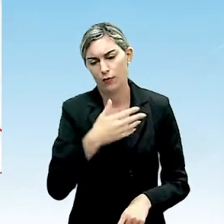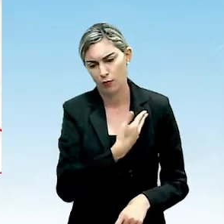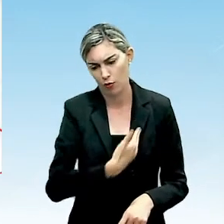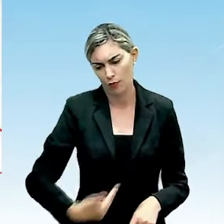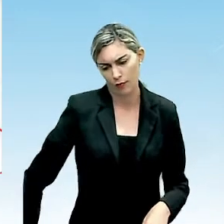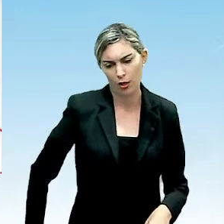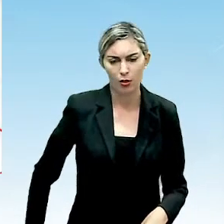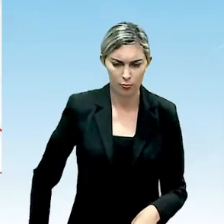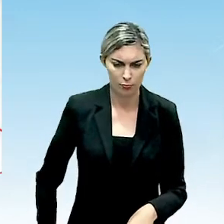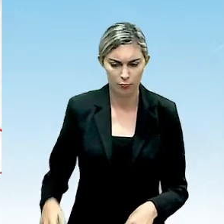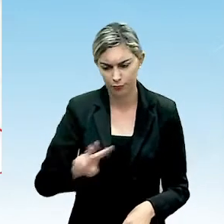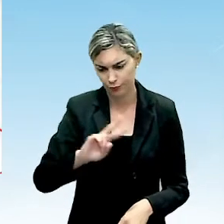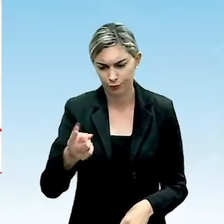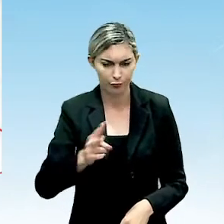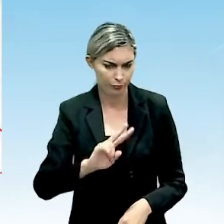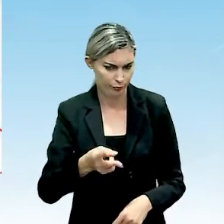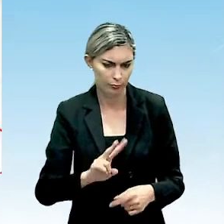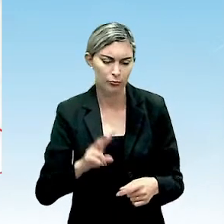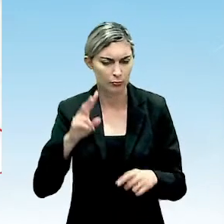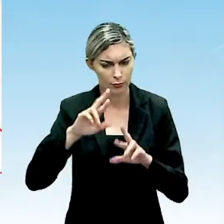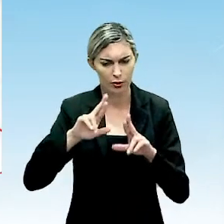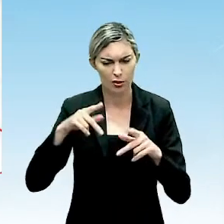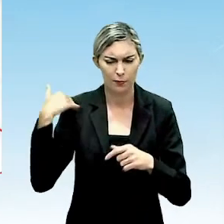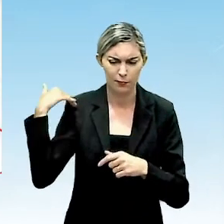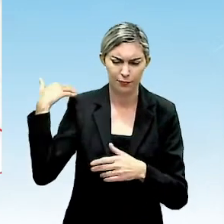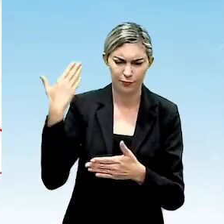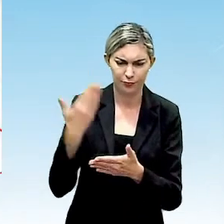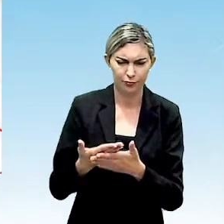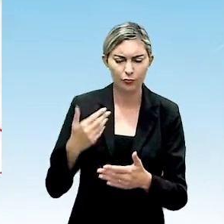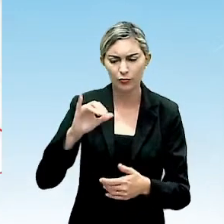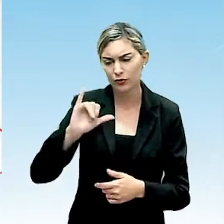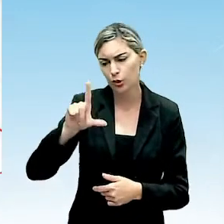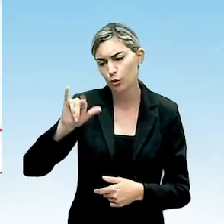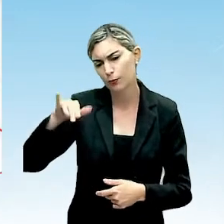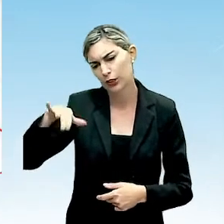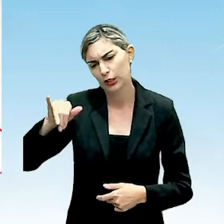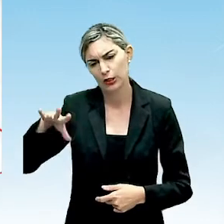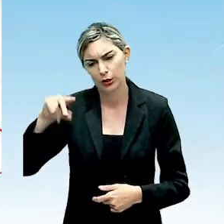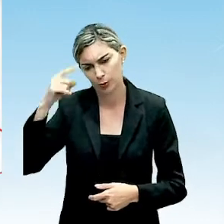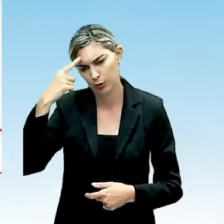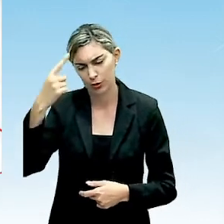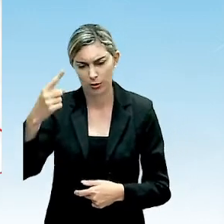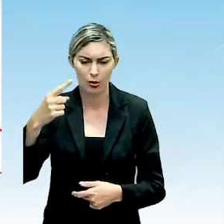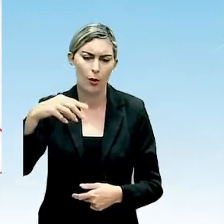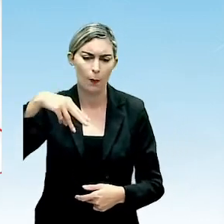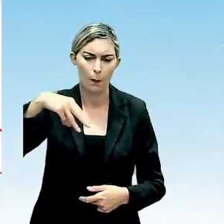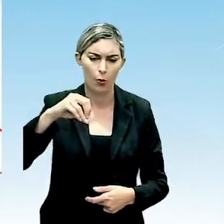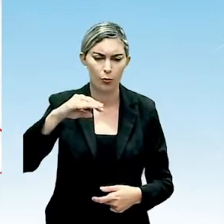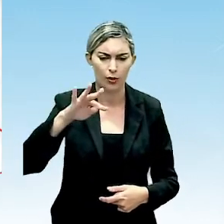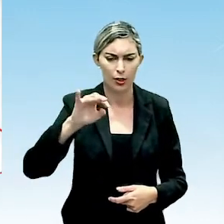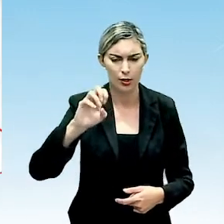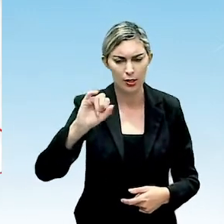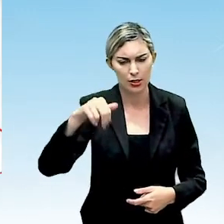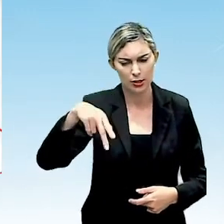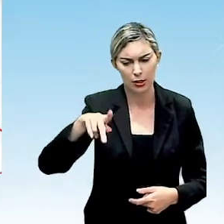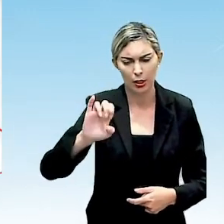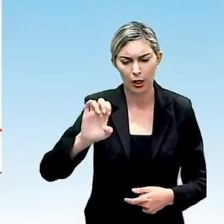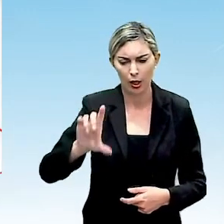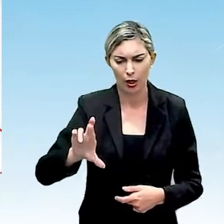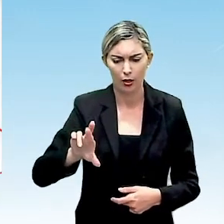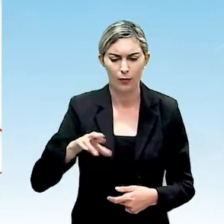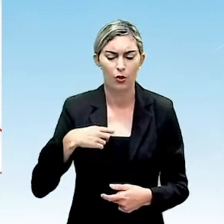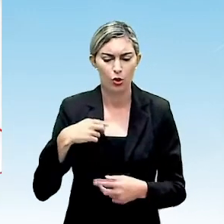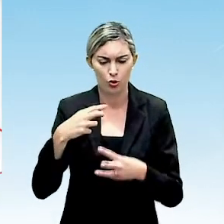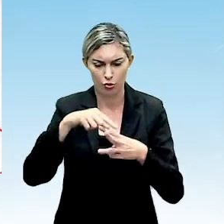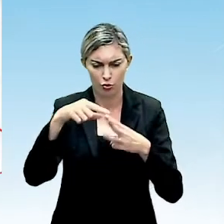governo. Existe a distinção que veio lá do iluminismo, né, das ideias de Montesquieu, como a ideia dos